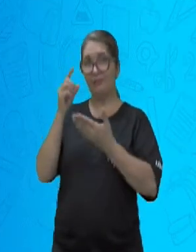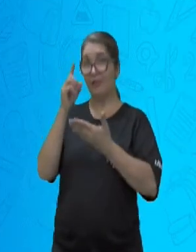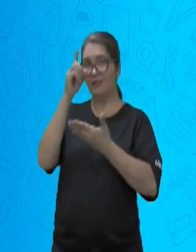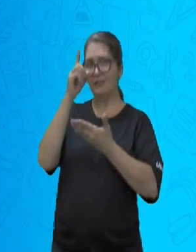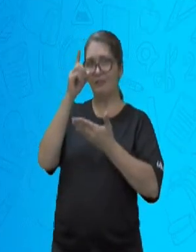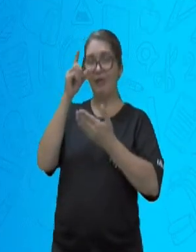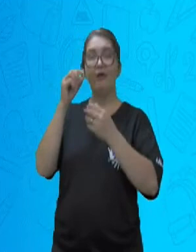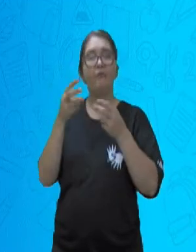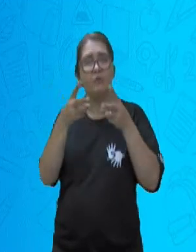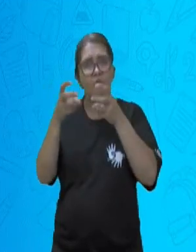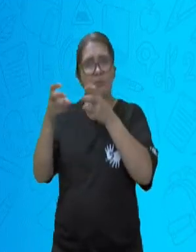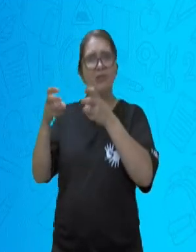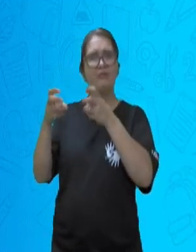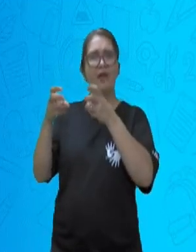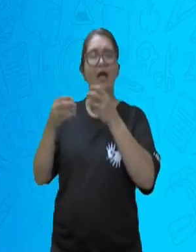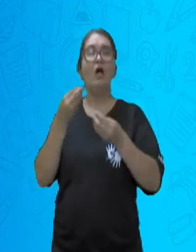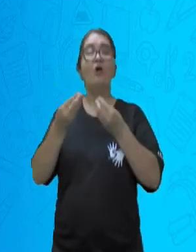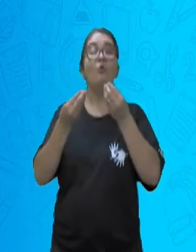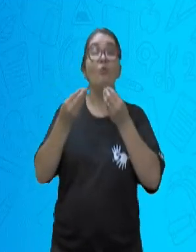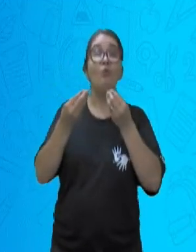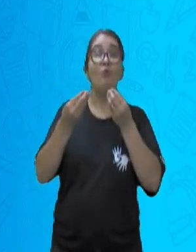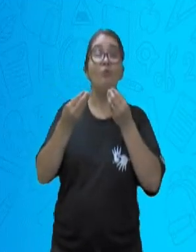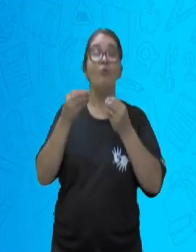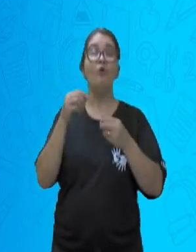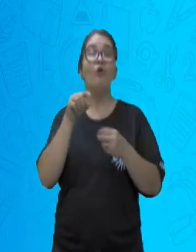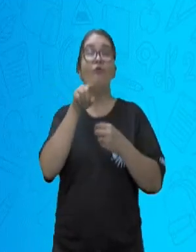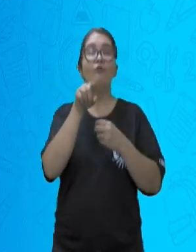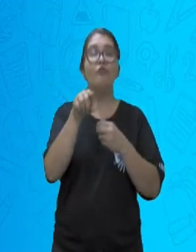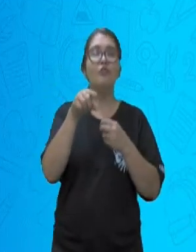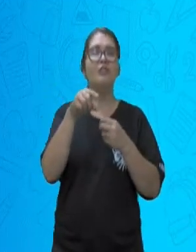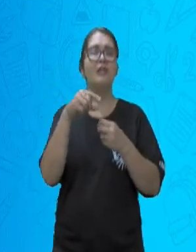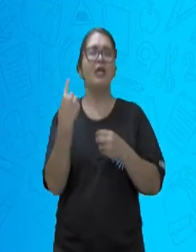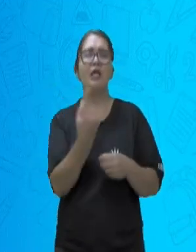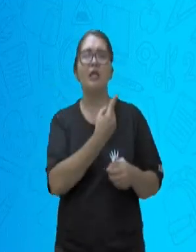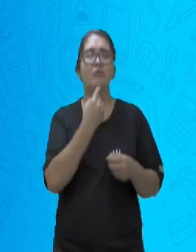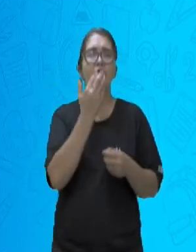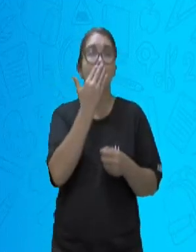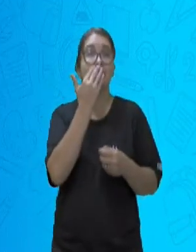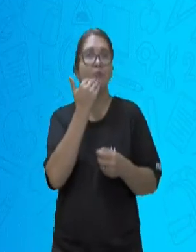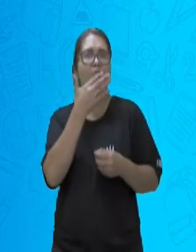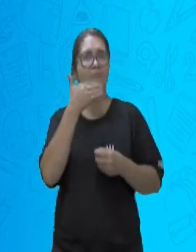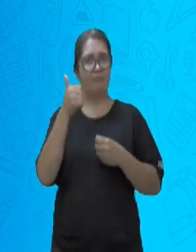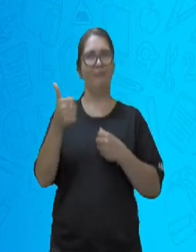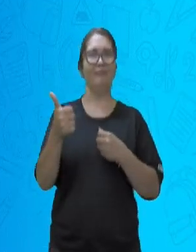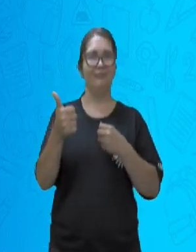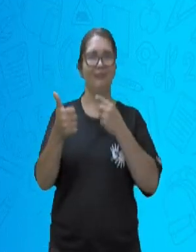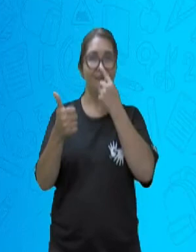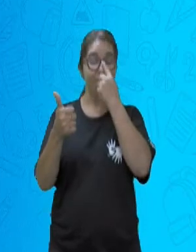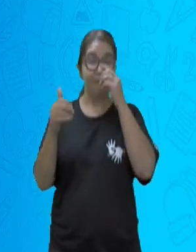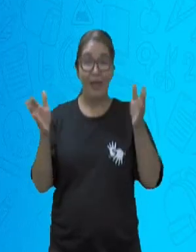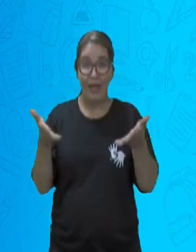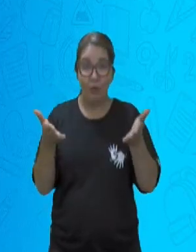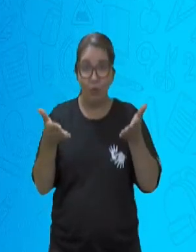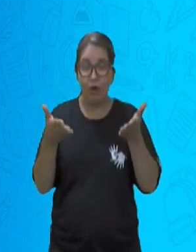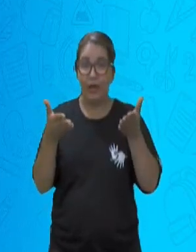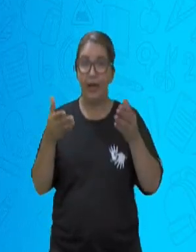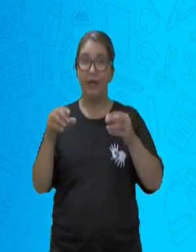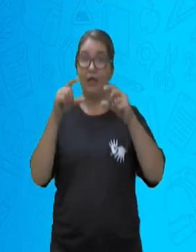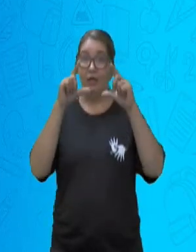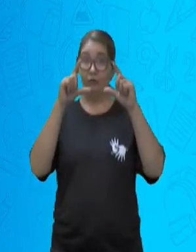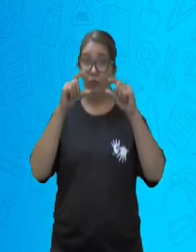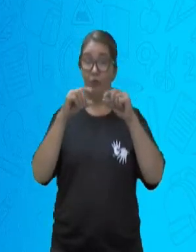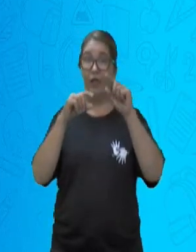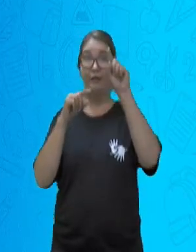funções distintas. Então, vamos lá. A gente vai falar um pouquinho de alimentos do topo da pirâmide.